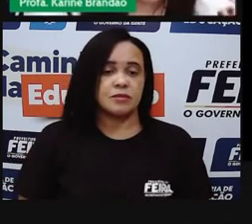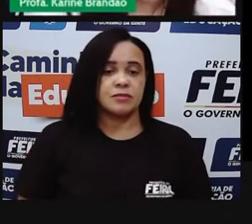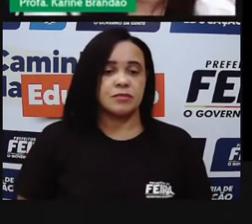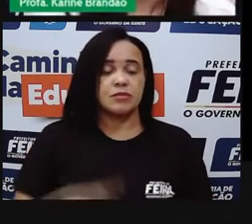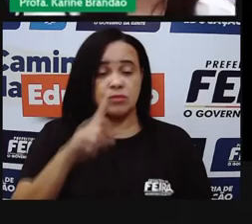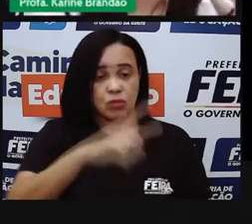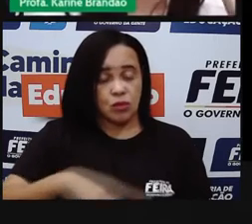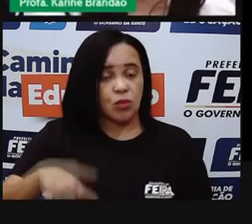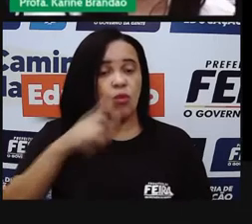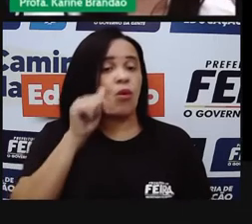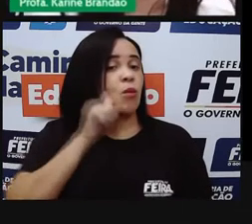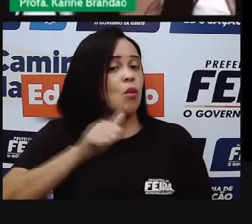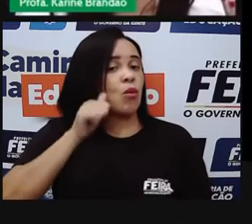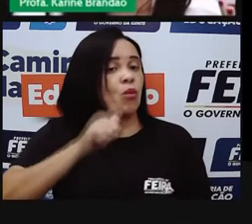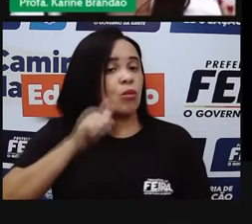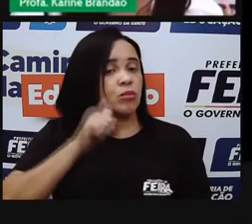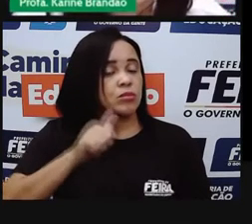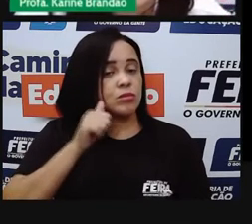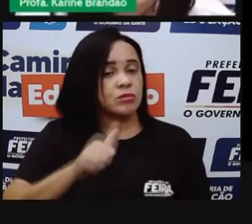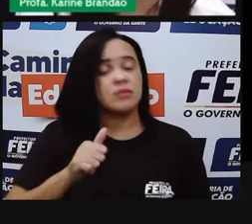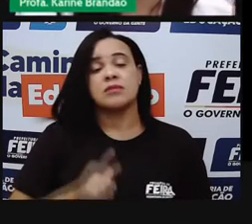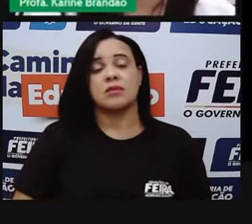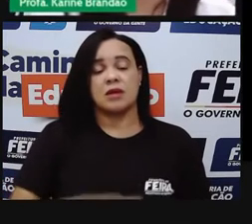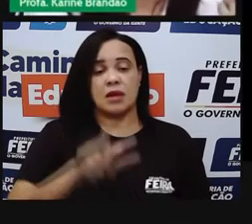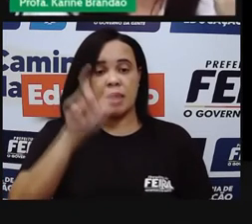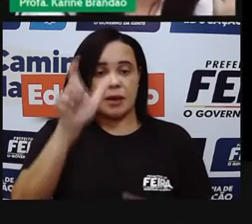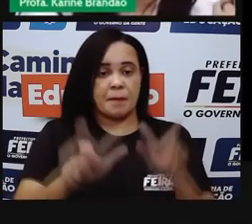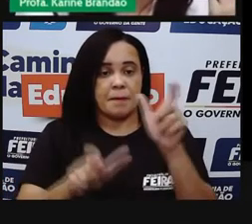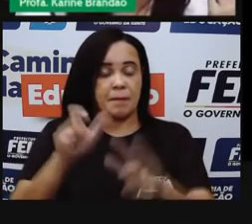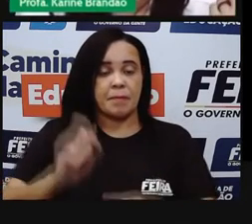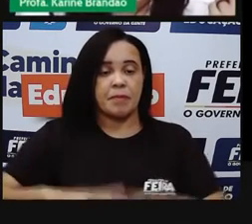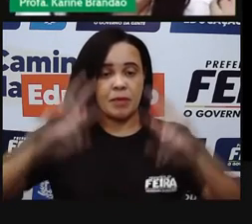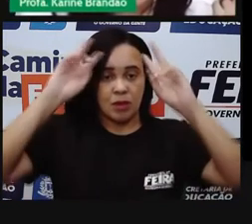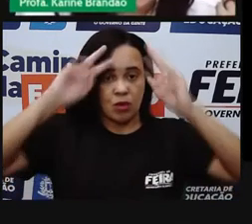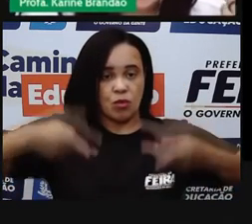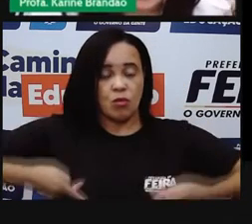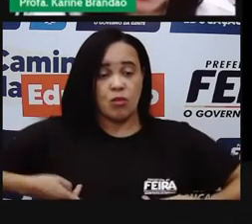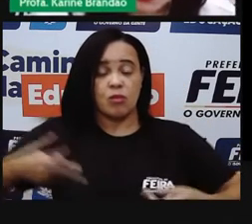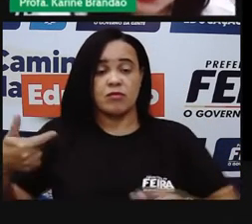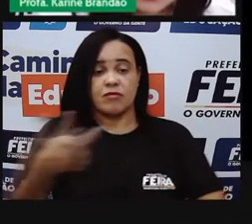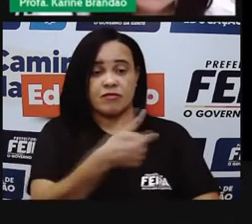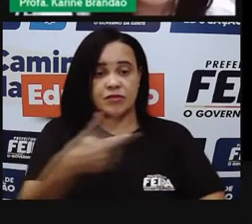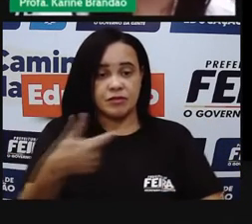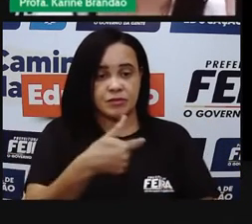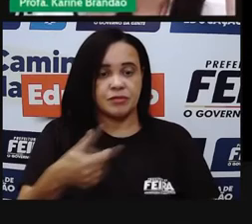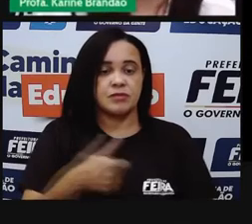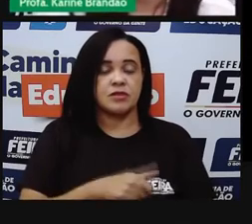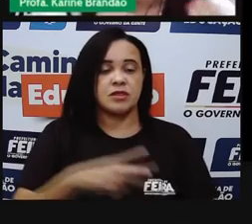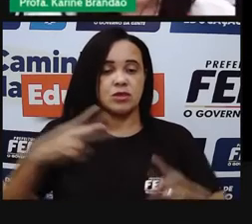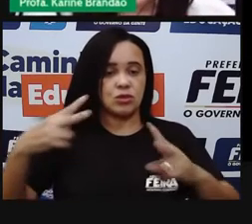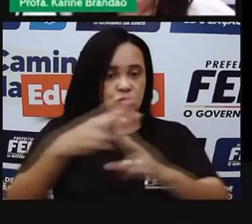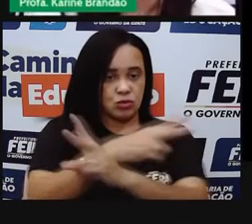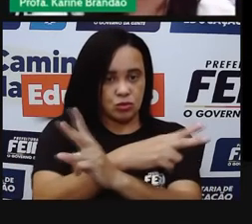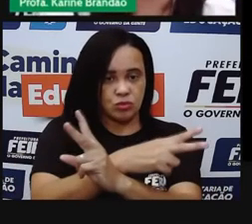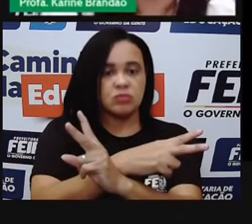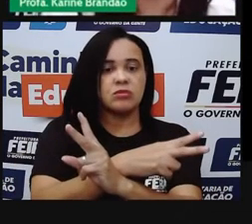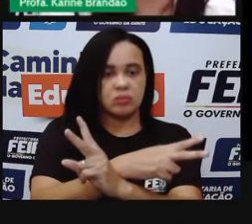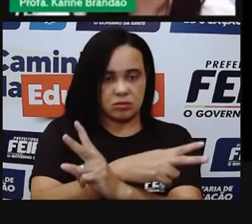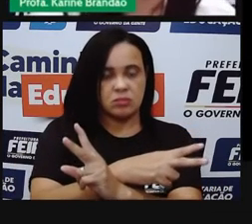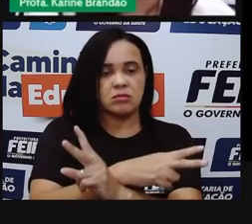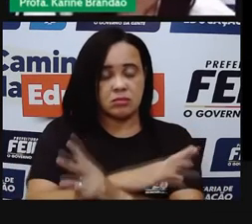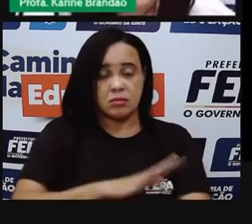nas mulheres, né, nas fêmeas da espécie humana, nós temos 22 cromossomos mais